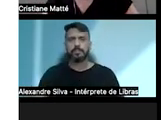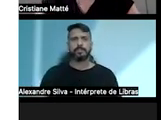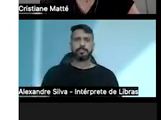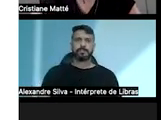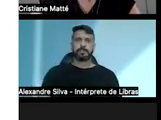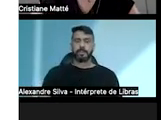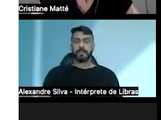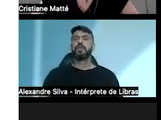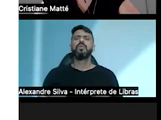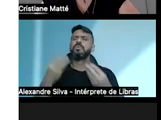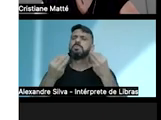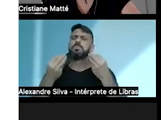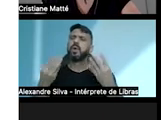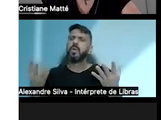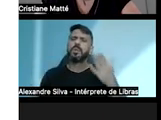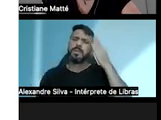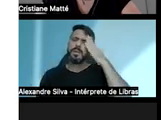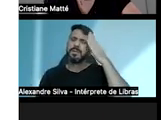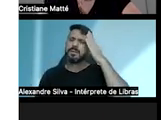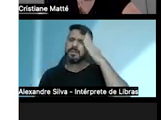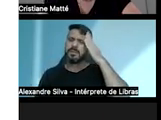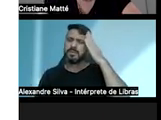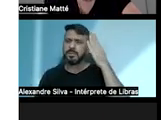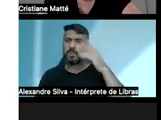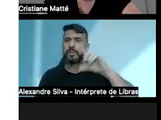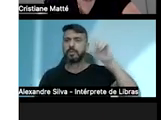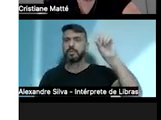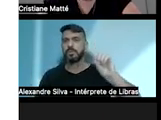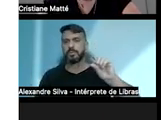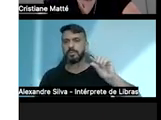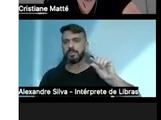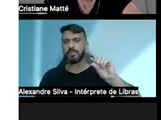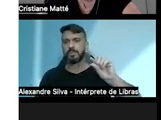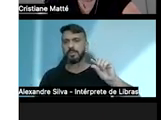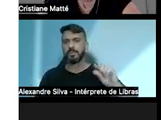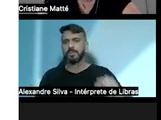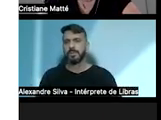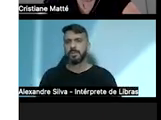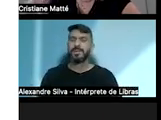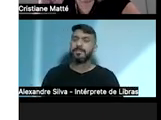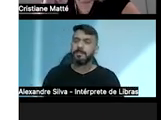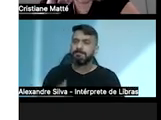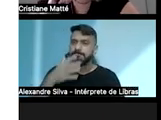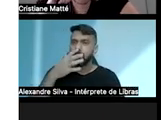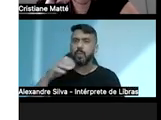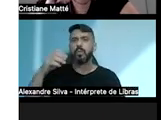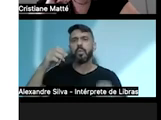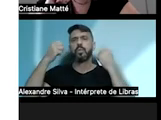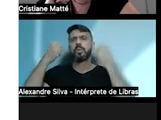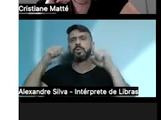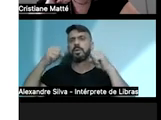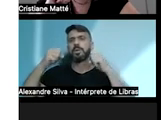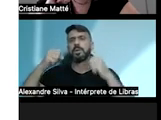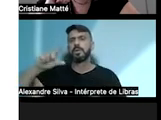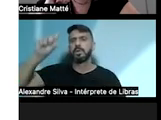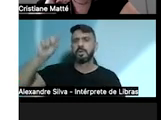o mecanismo. Bom, como é que será que está o BDNF? Está diminuído. Mas, impressionantemente, o exercício não está modificando aqui os